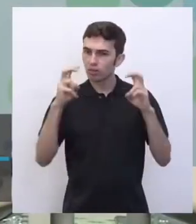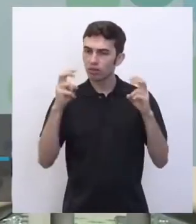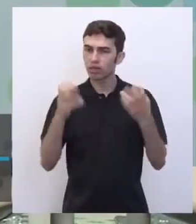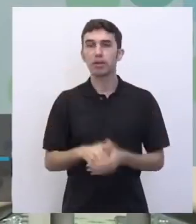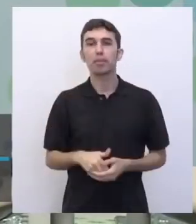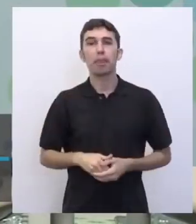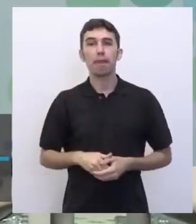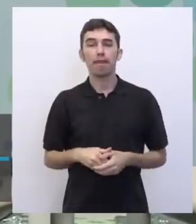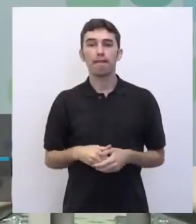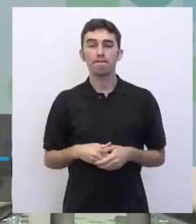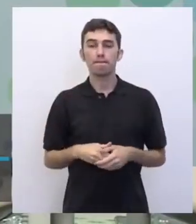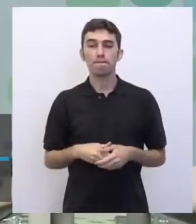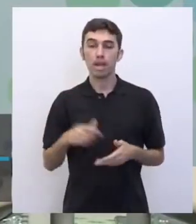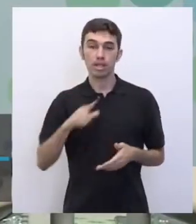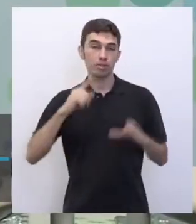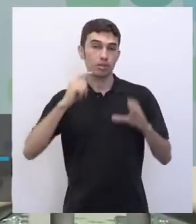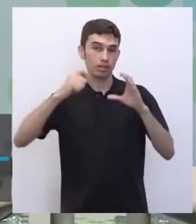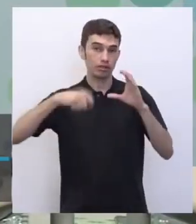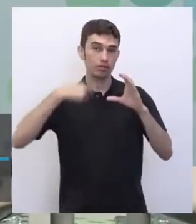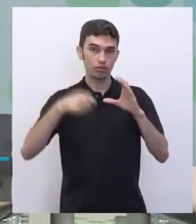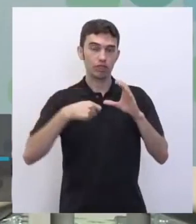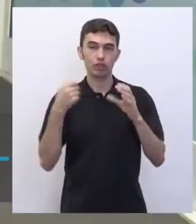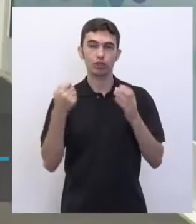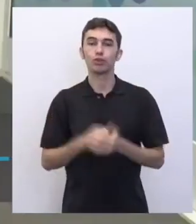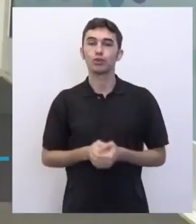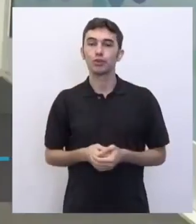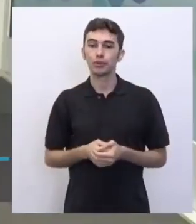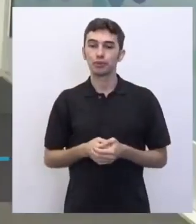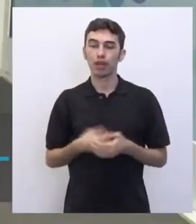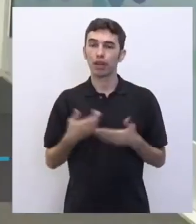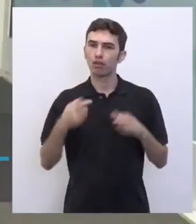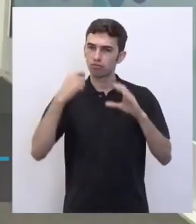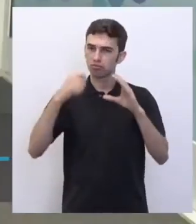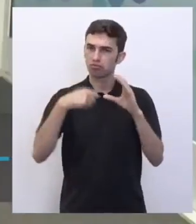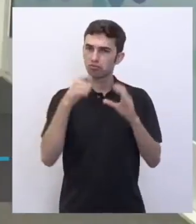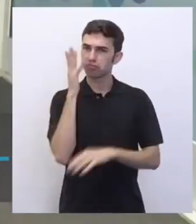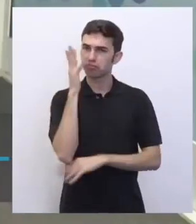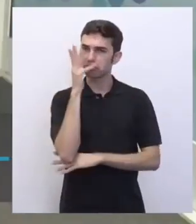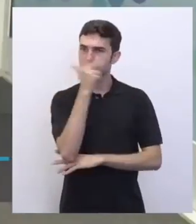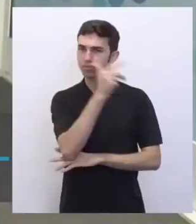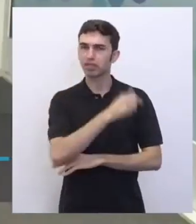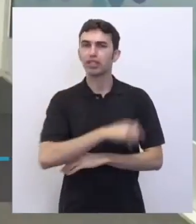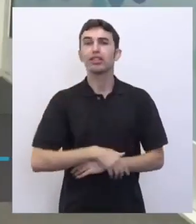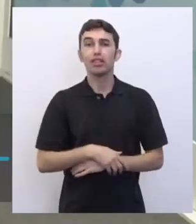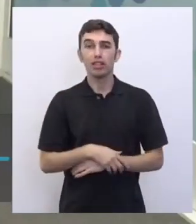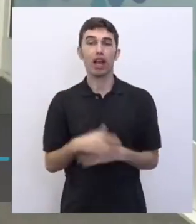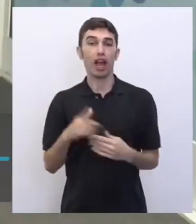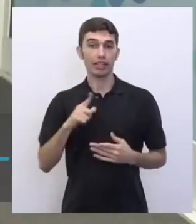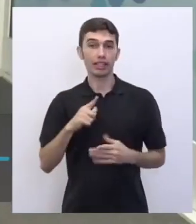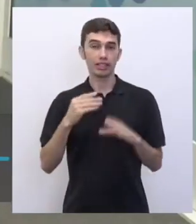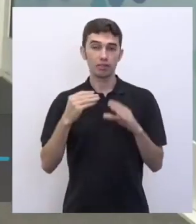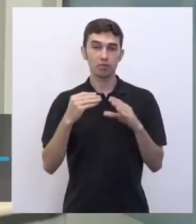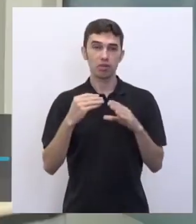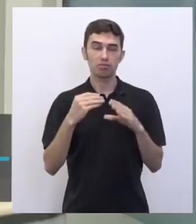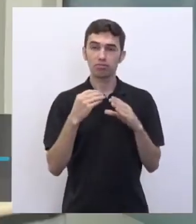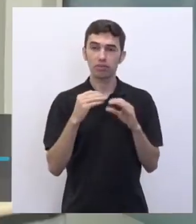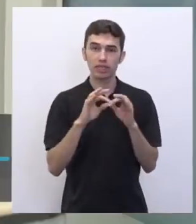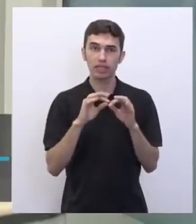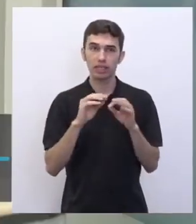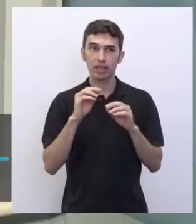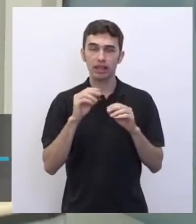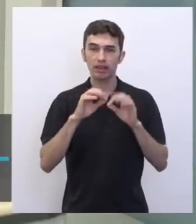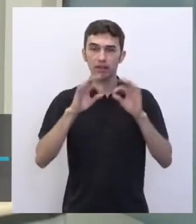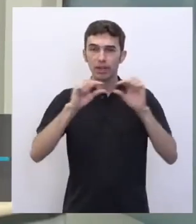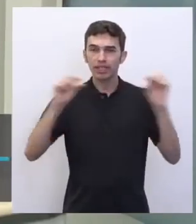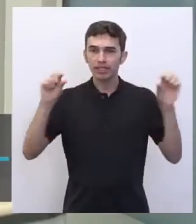dualidade. Nós temos um vídeo, né, professora? Isso, é um vídeo belíssimo, traz aí mensagens, né, que